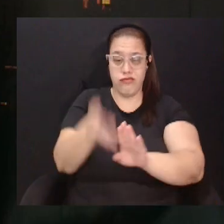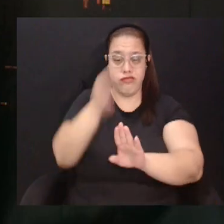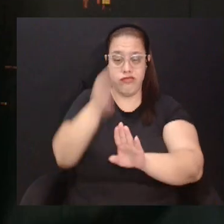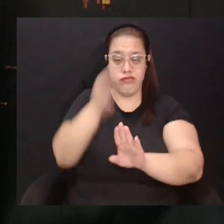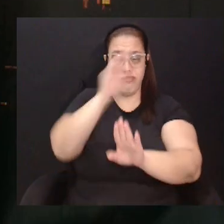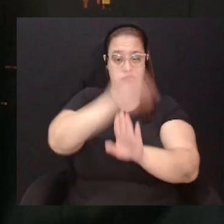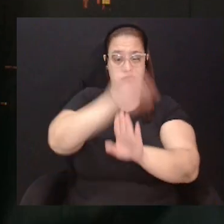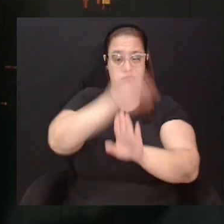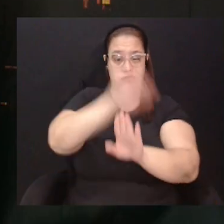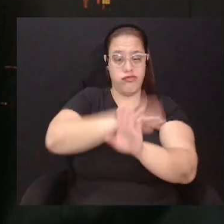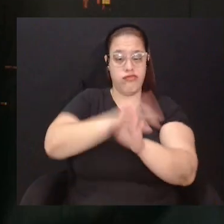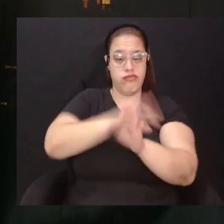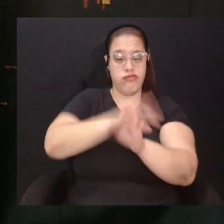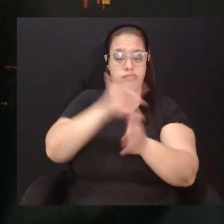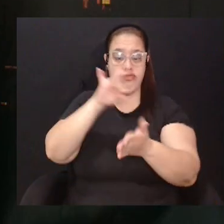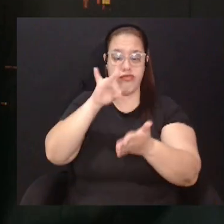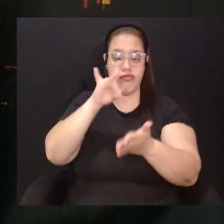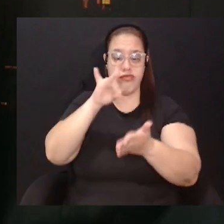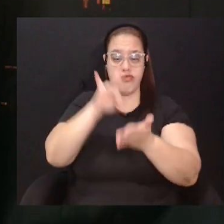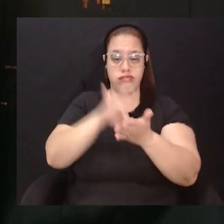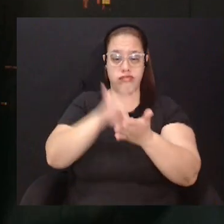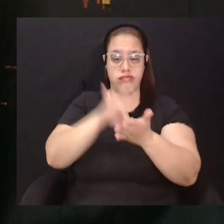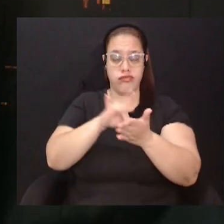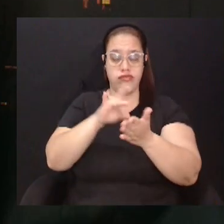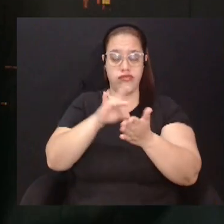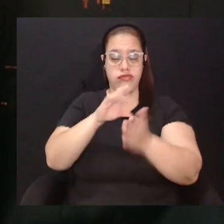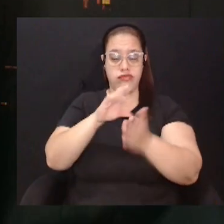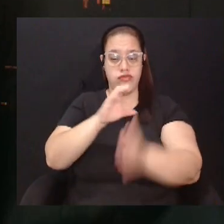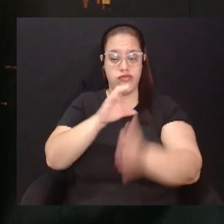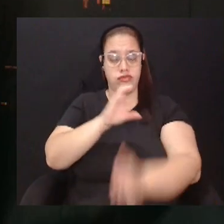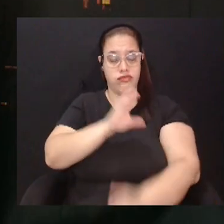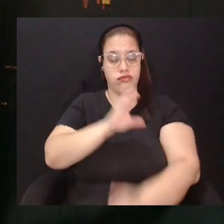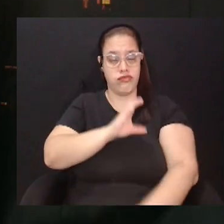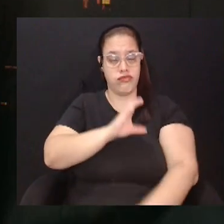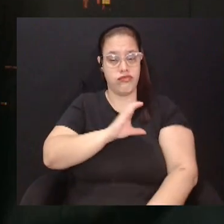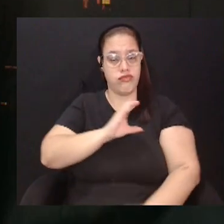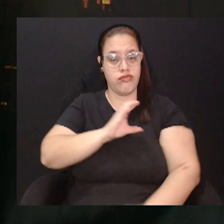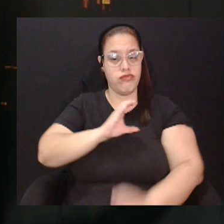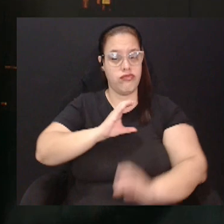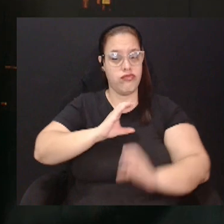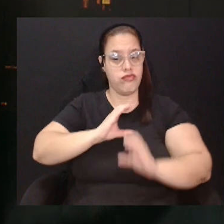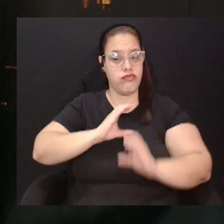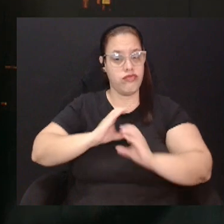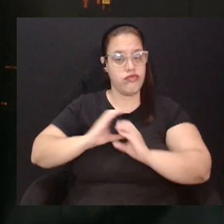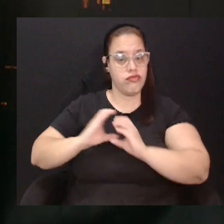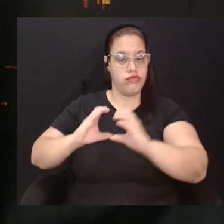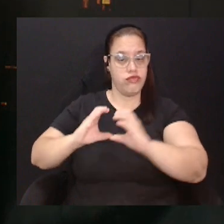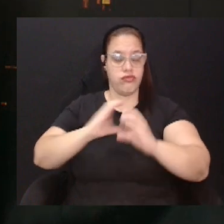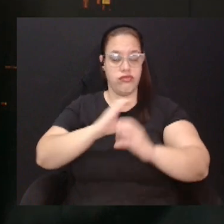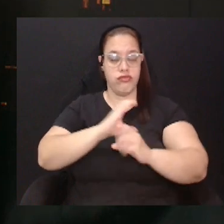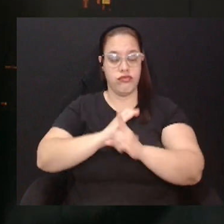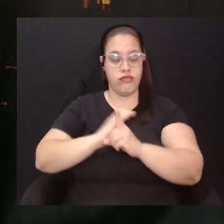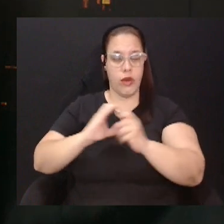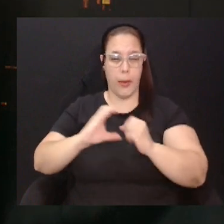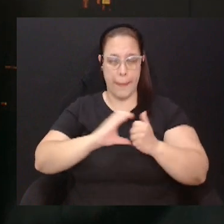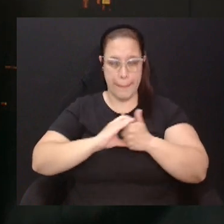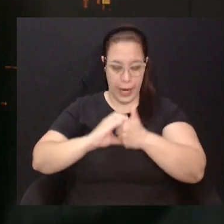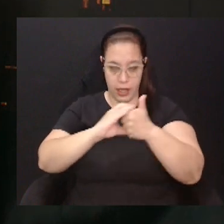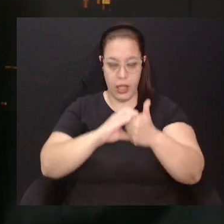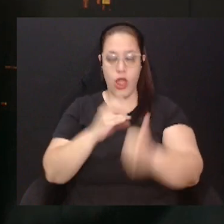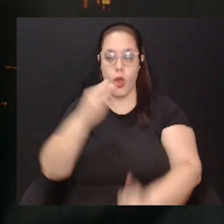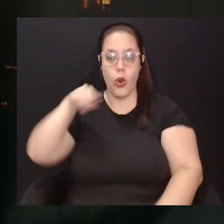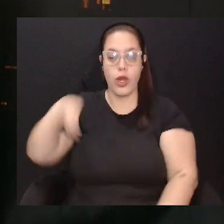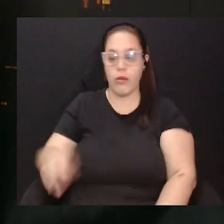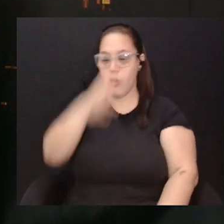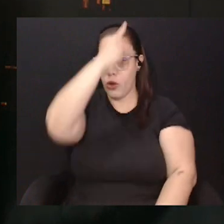mais de 2 bilhões de pessoas em todo o mundo, segundo estimativas aí de instituições religiosas